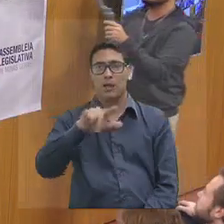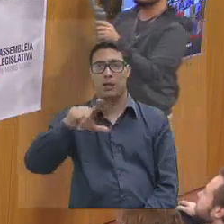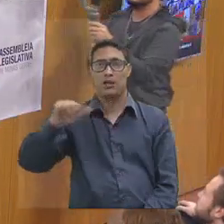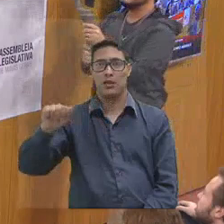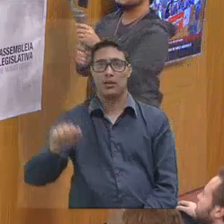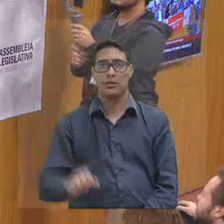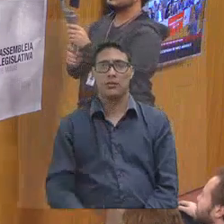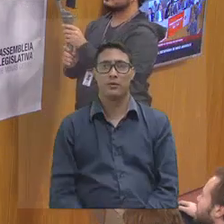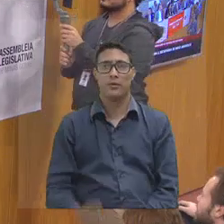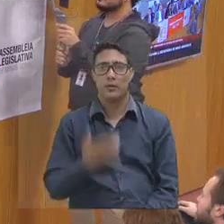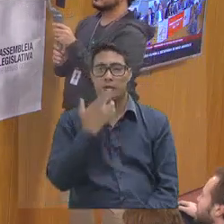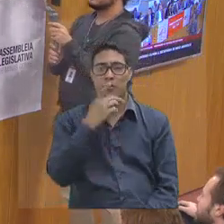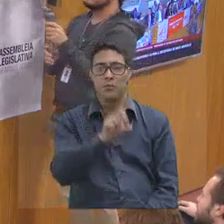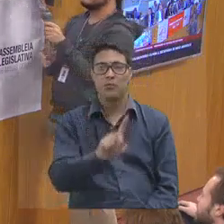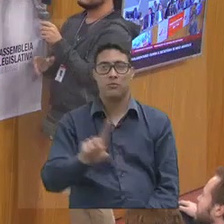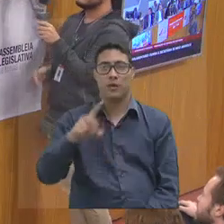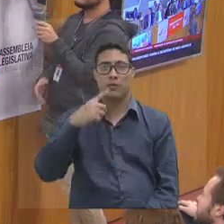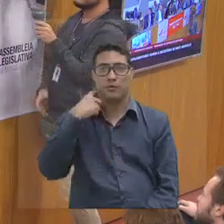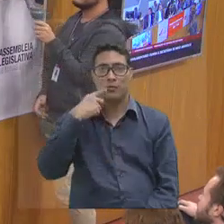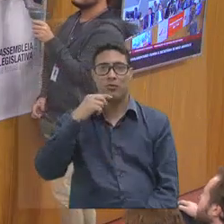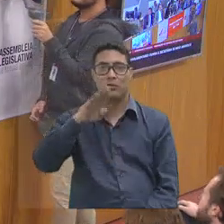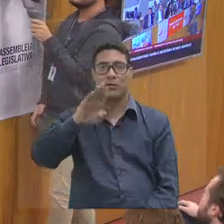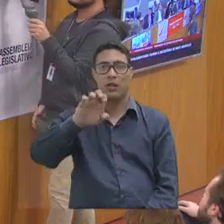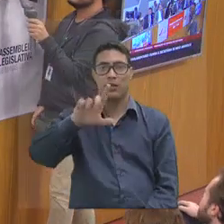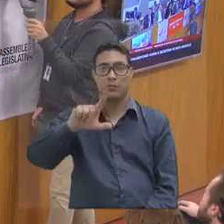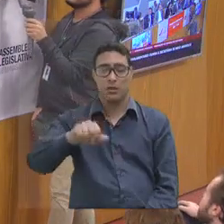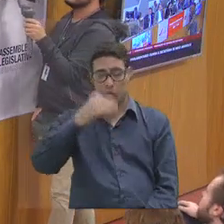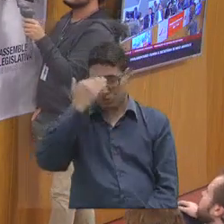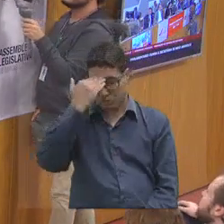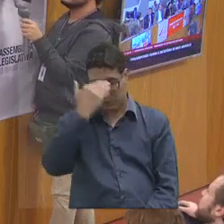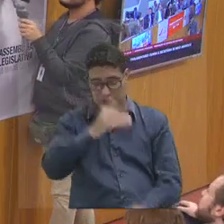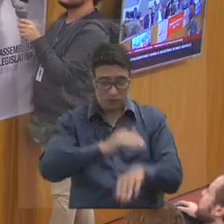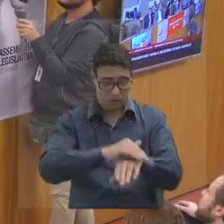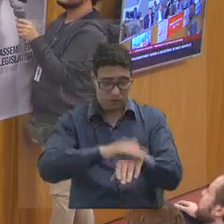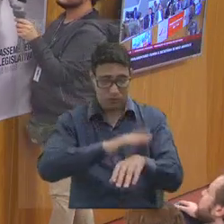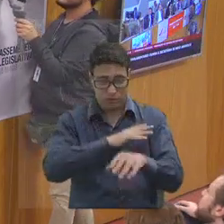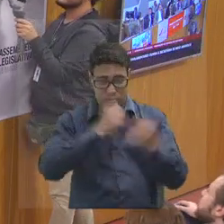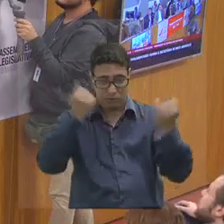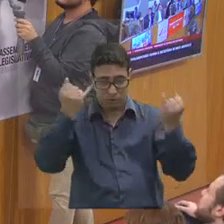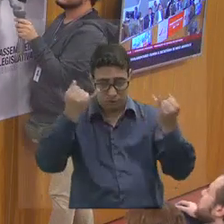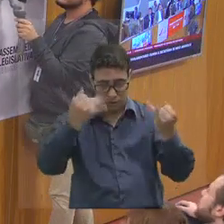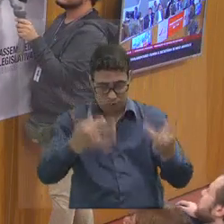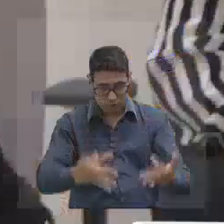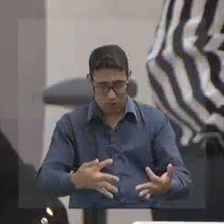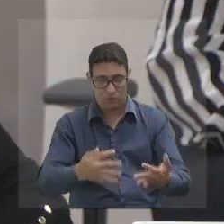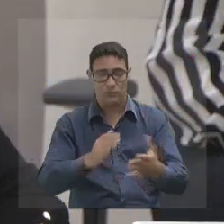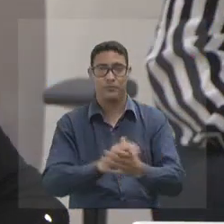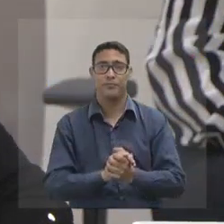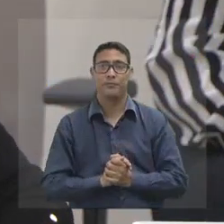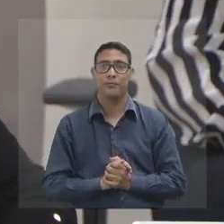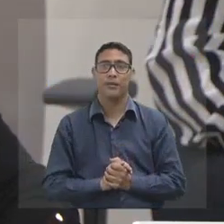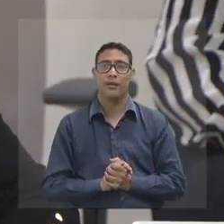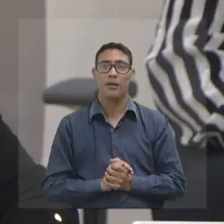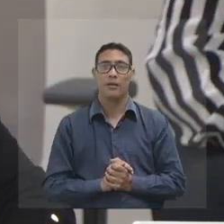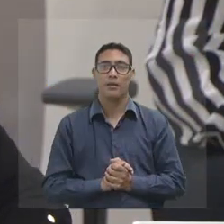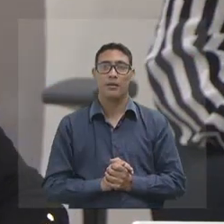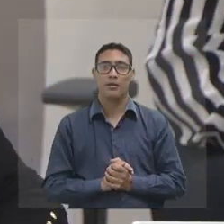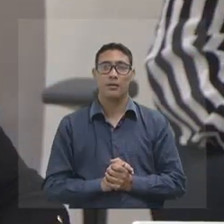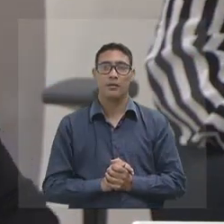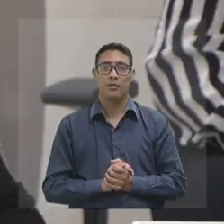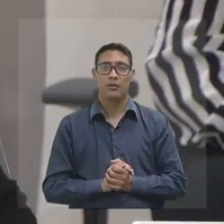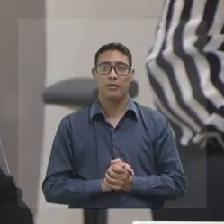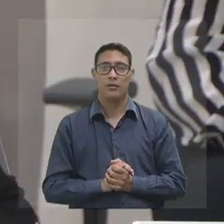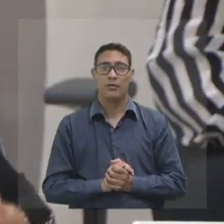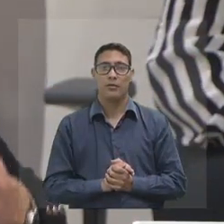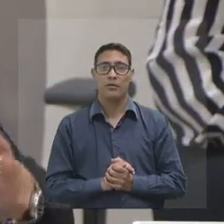Bom dia deputada Bela muito obrigada pelas suas considerações vou trazer aqui alguns esclarecimentos bem em relação aos